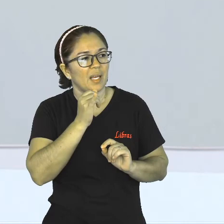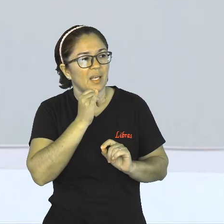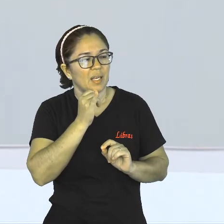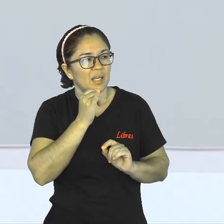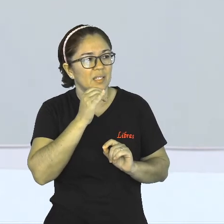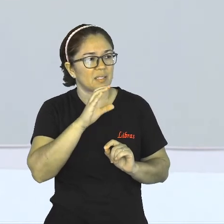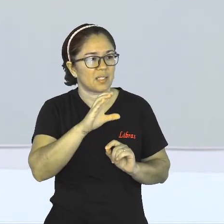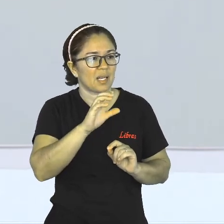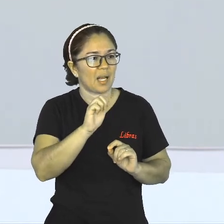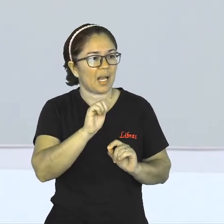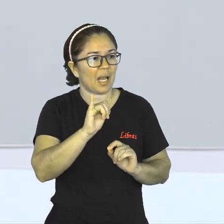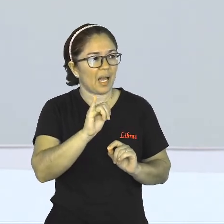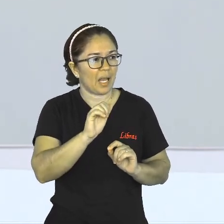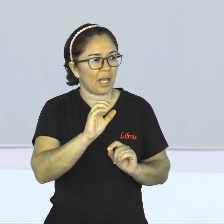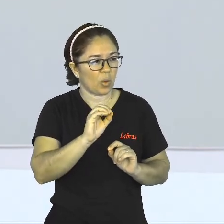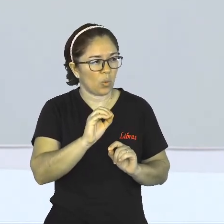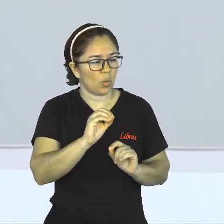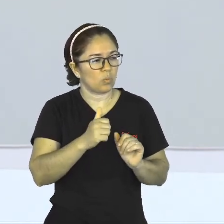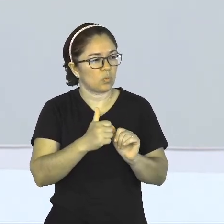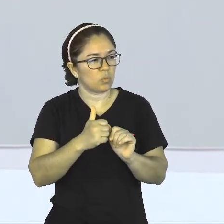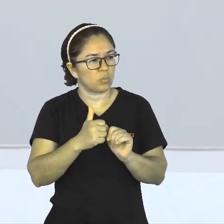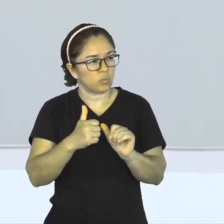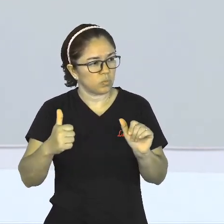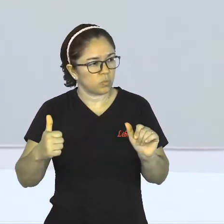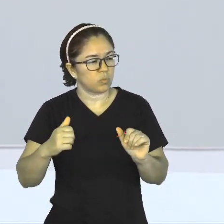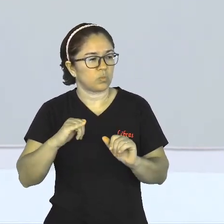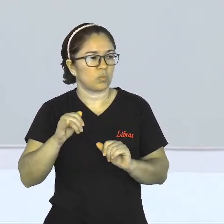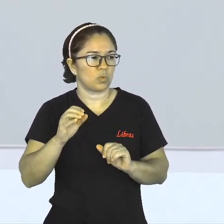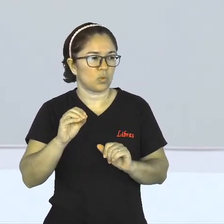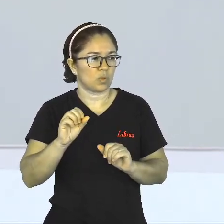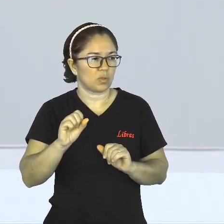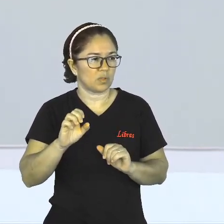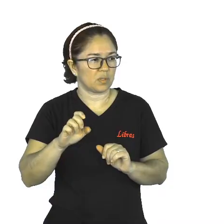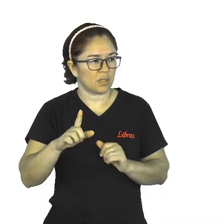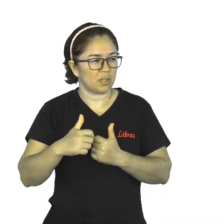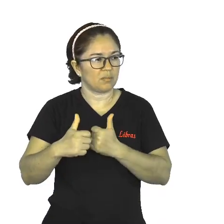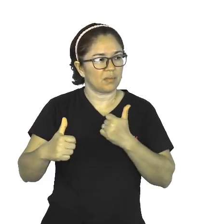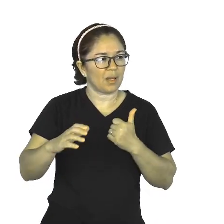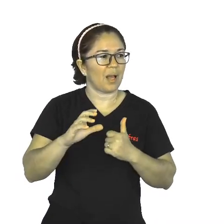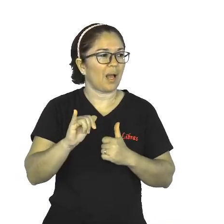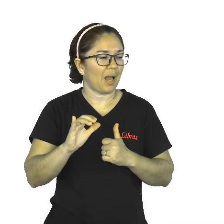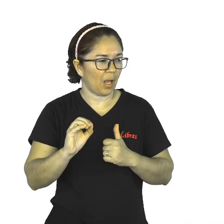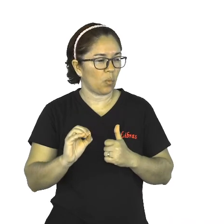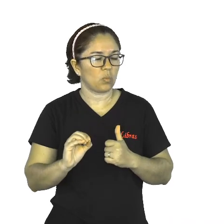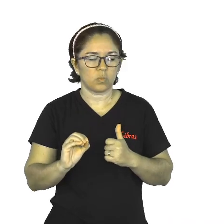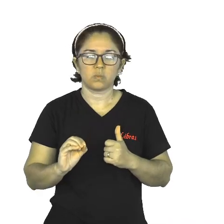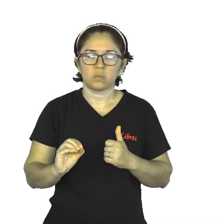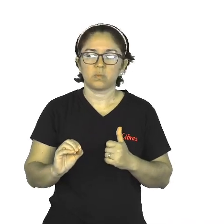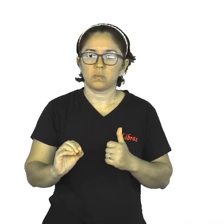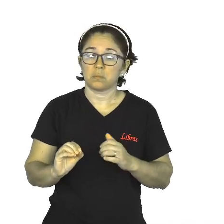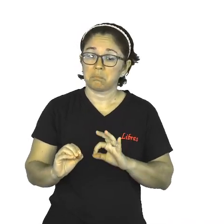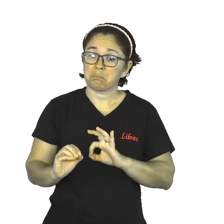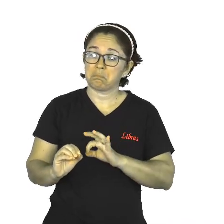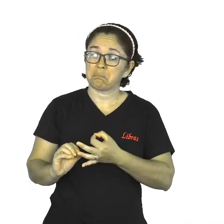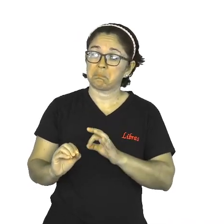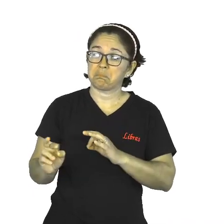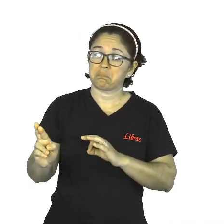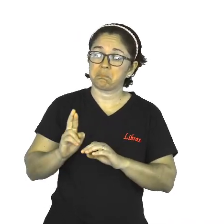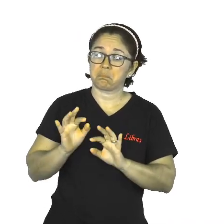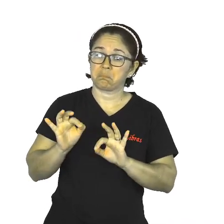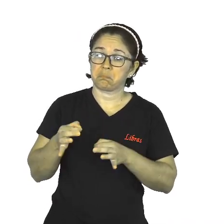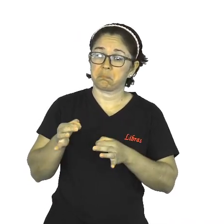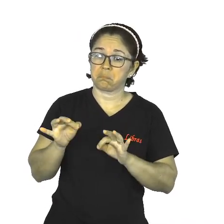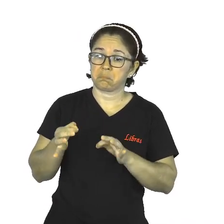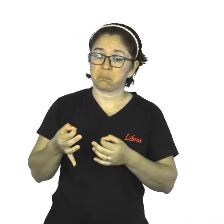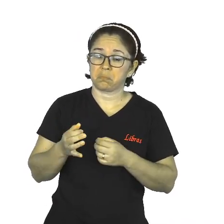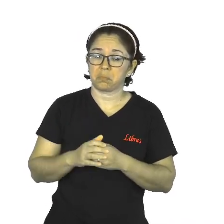Caio e da Mari. Do lado esquerdo da Mari e do lado direito do Caio. Uau, isso mesmo! Vocês,